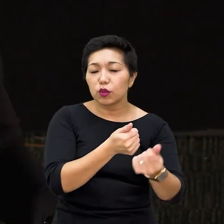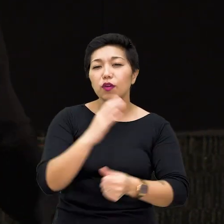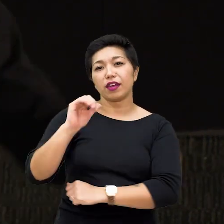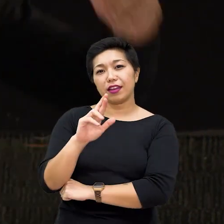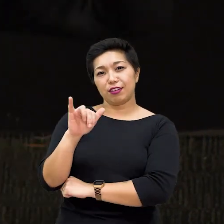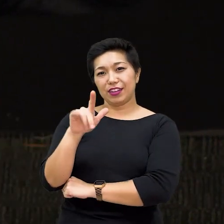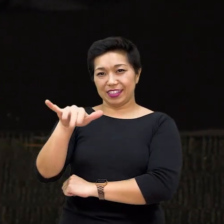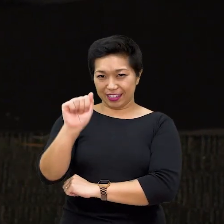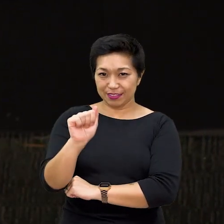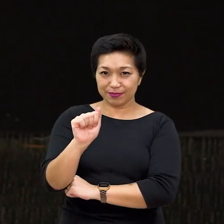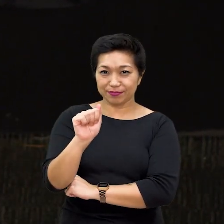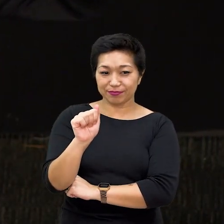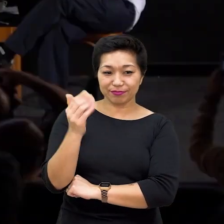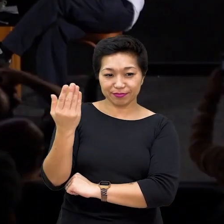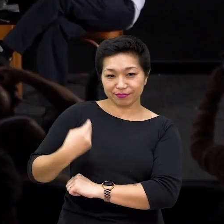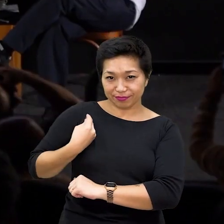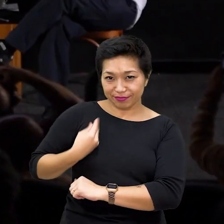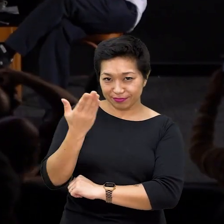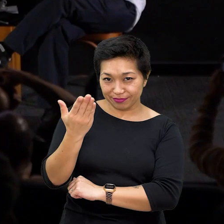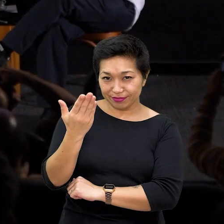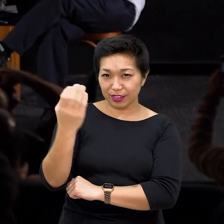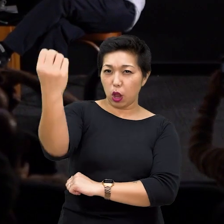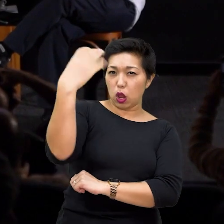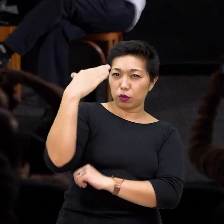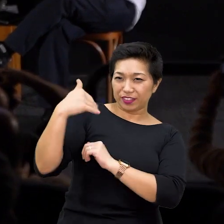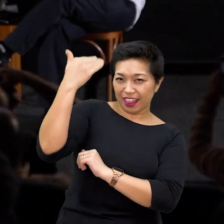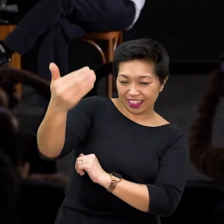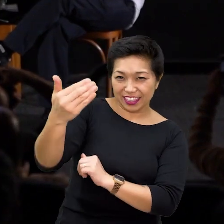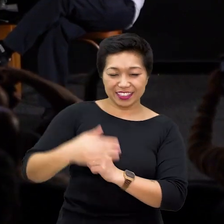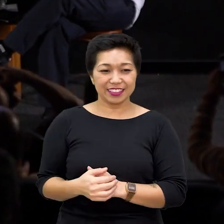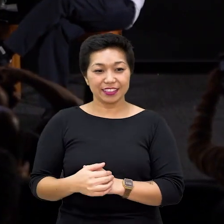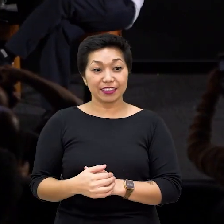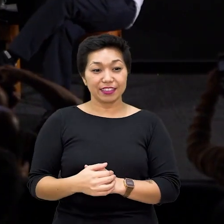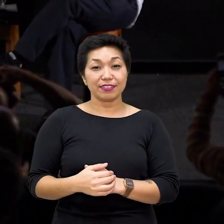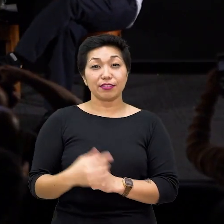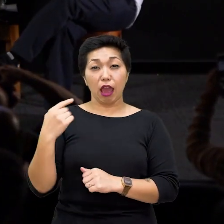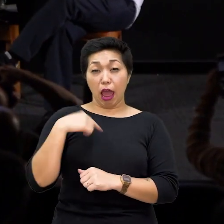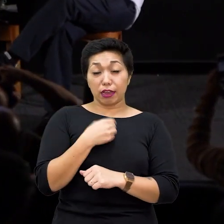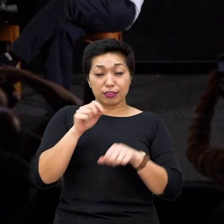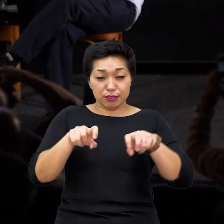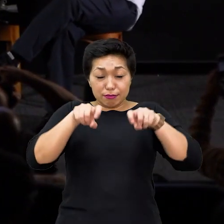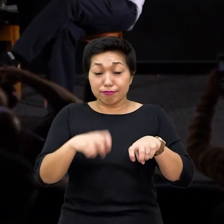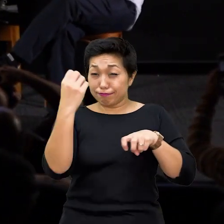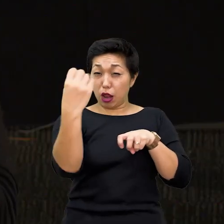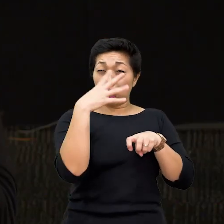Carolina. Está aqui. Que está atrás da luz aqui no lado. A luz está forte para nós.